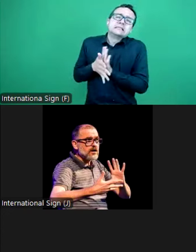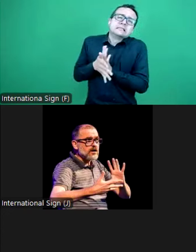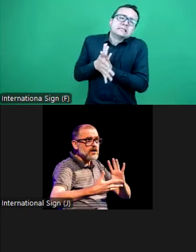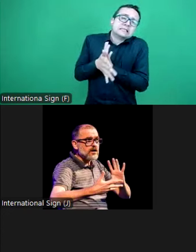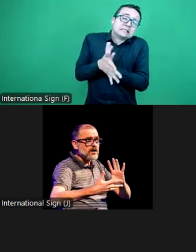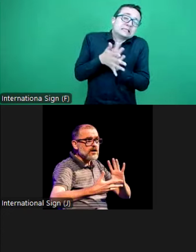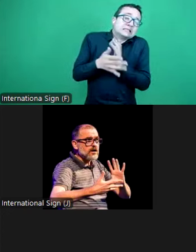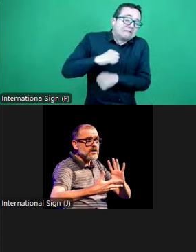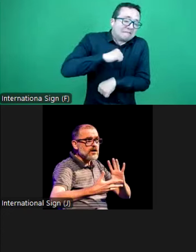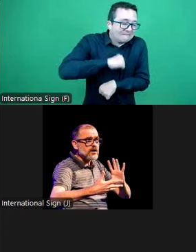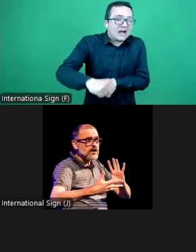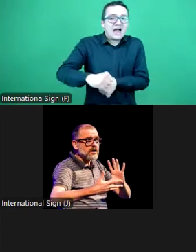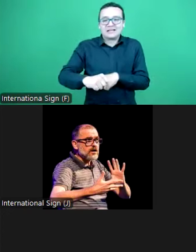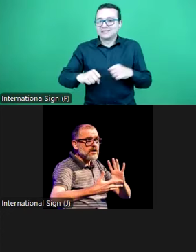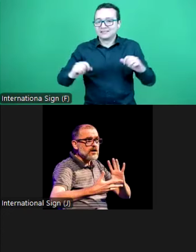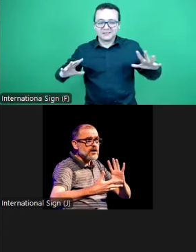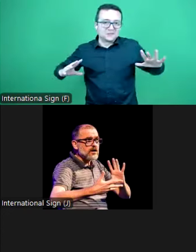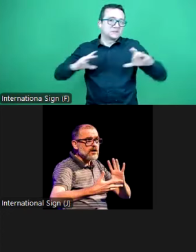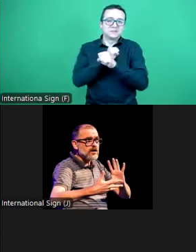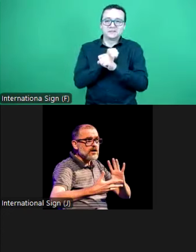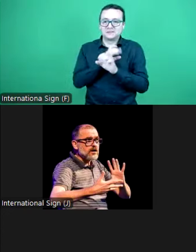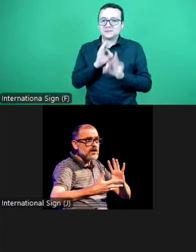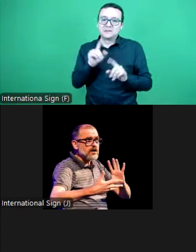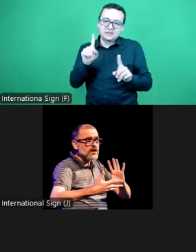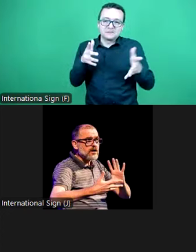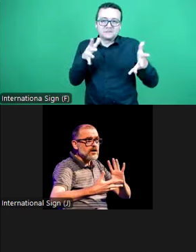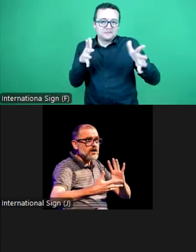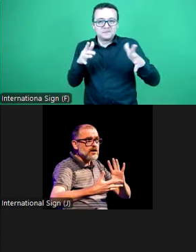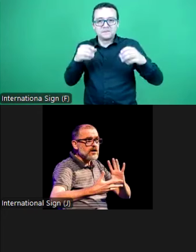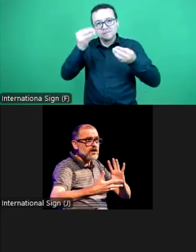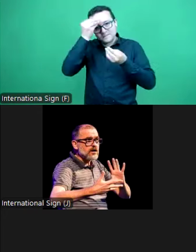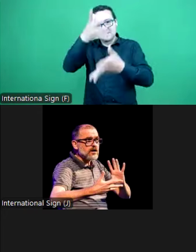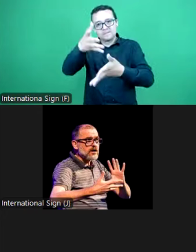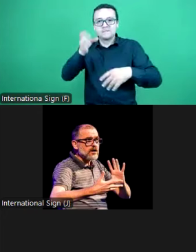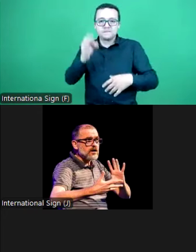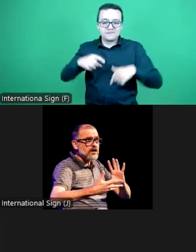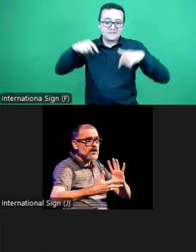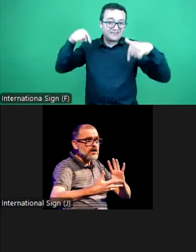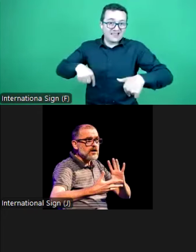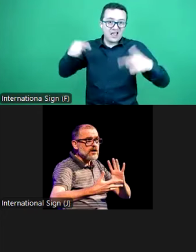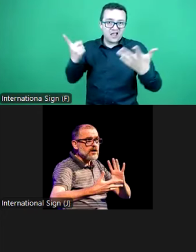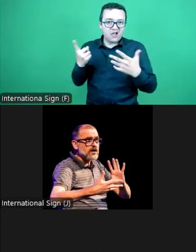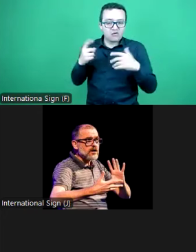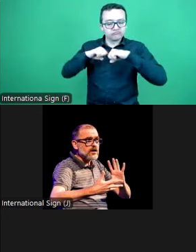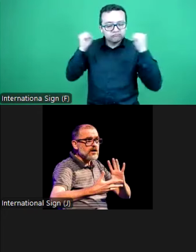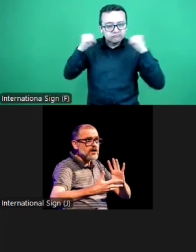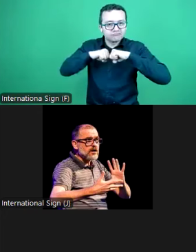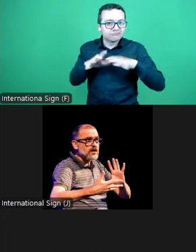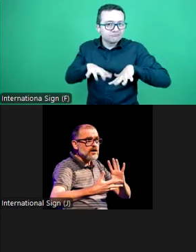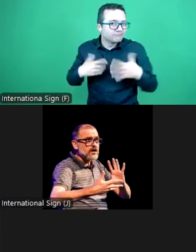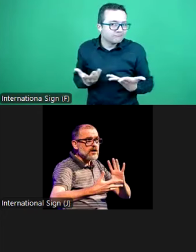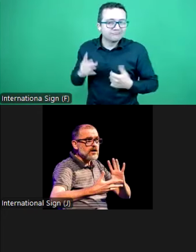mas é histórico, o Brasil está enfrentando esse tema da atenção especializada de forma mais